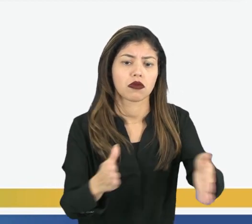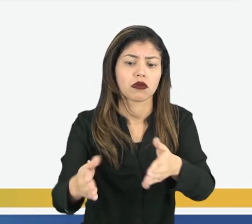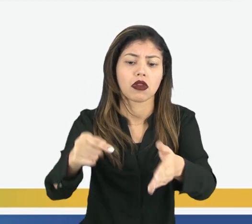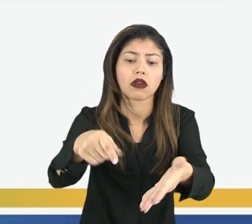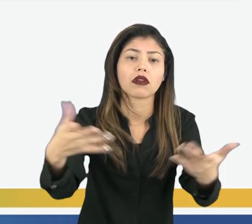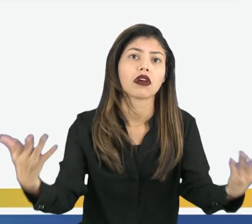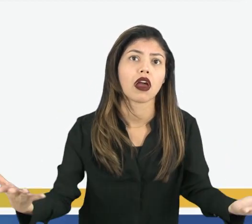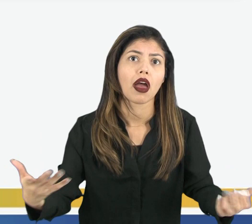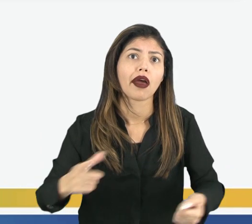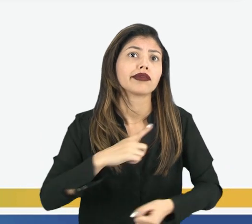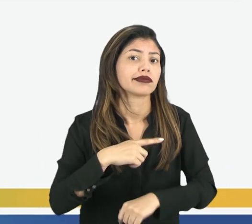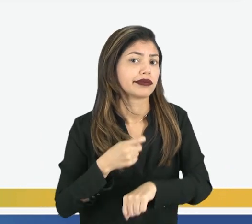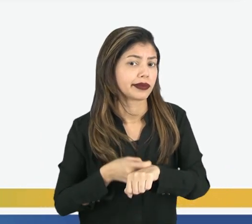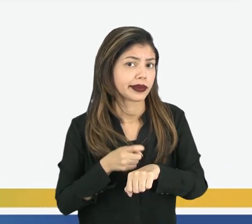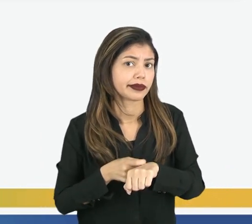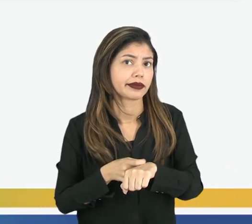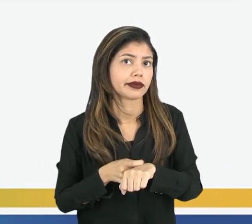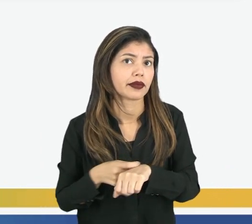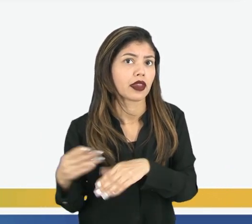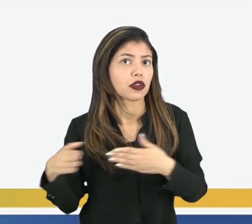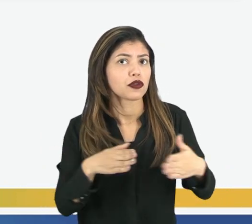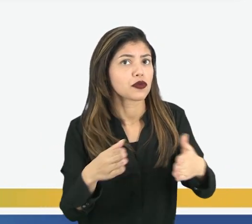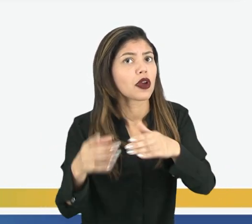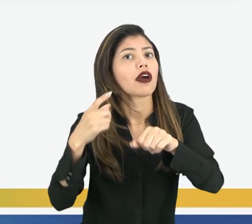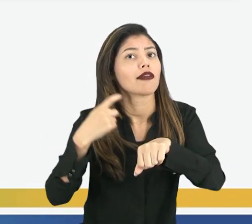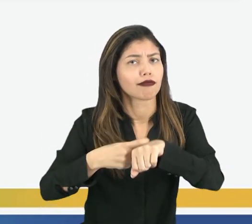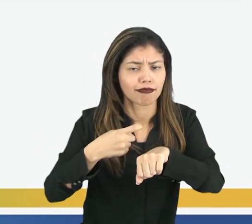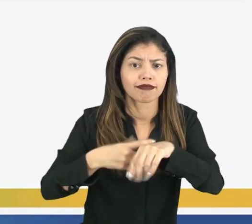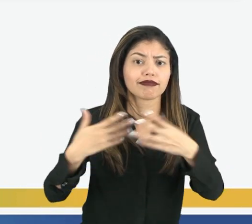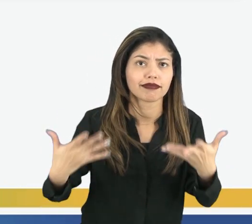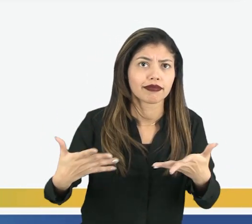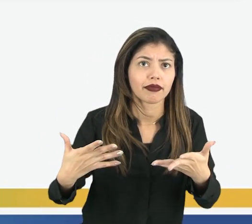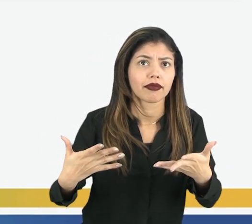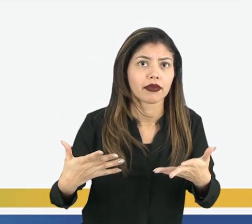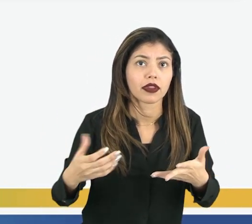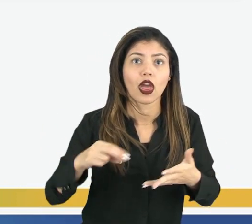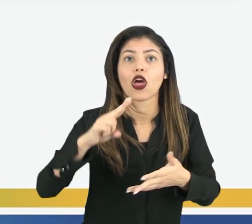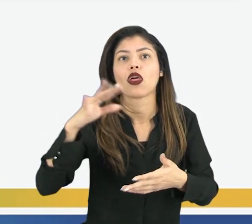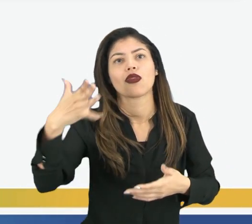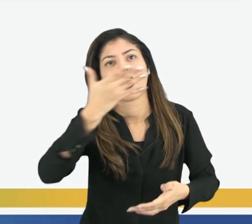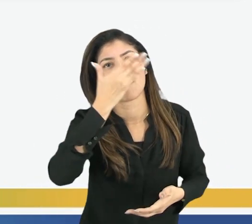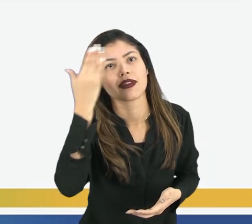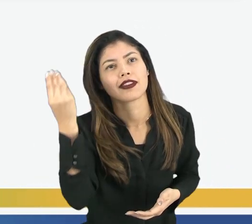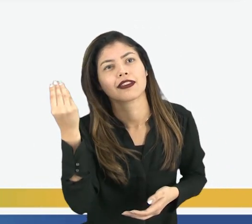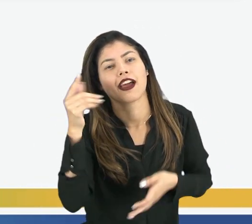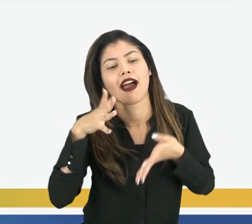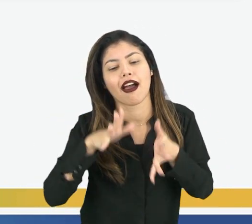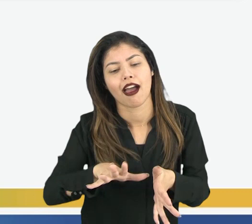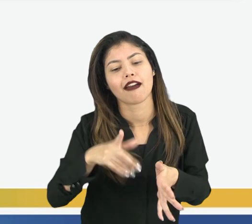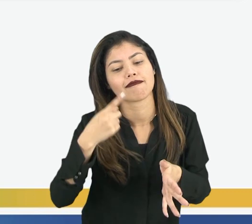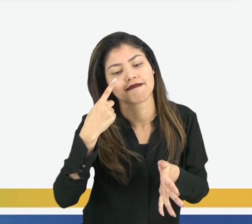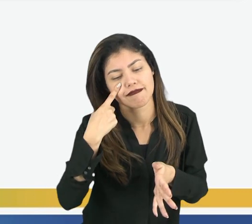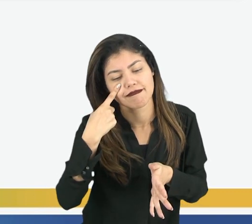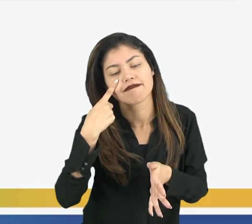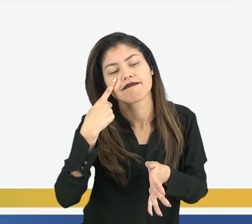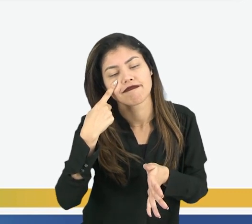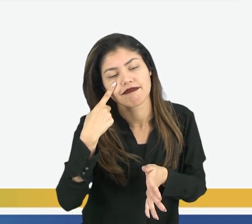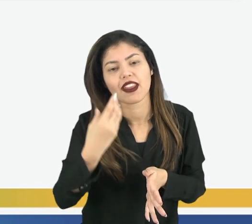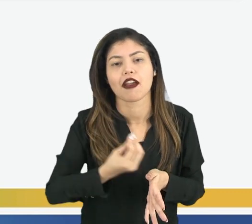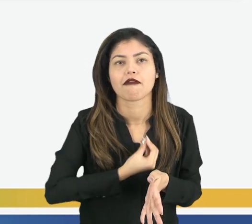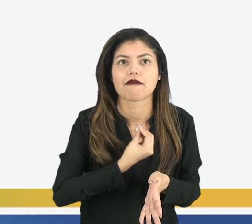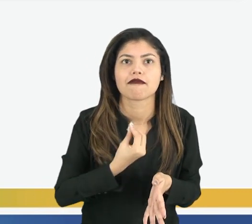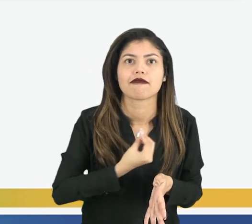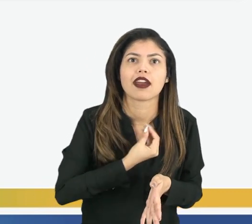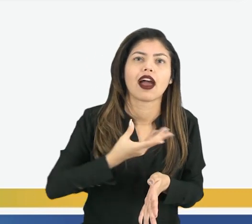caminho, tinha uma pedra. No meio do caminho tinha uma pedra. Nunca me esquecerei desse acontecimento na vida de